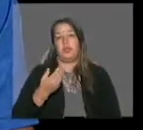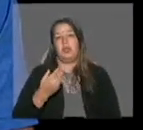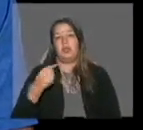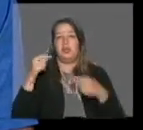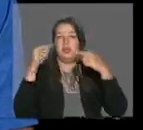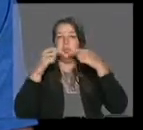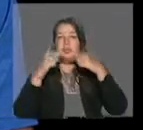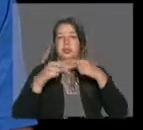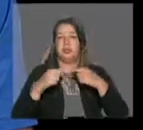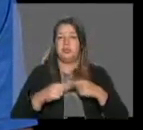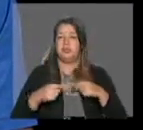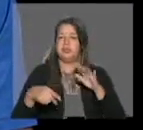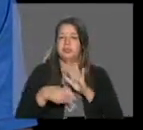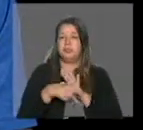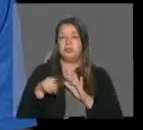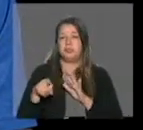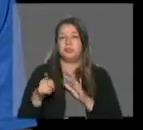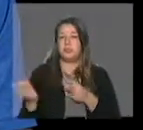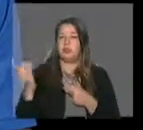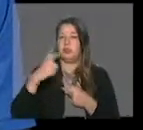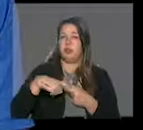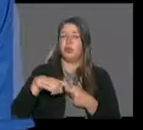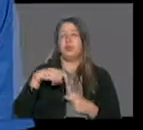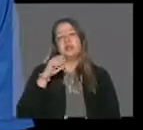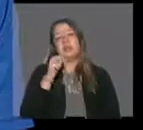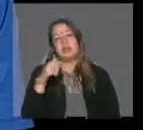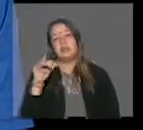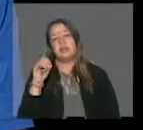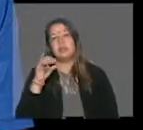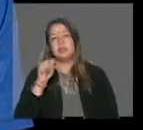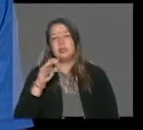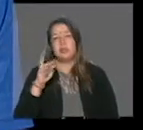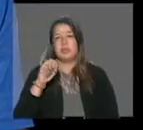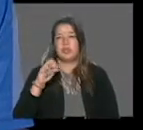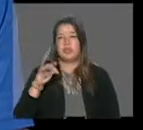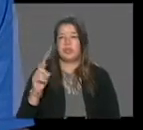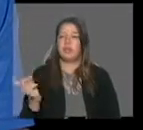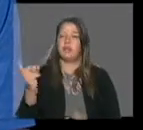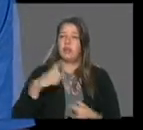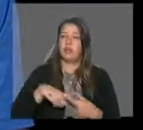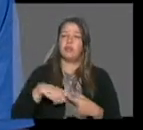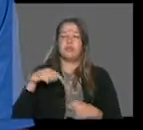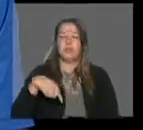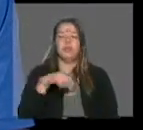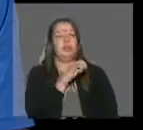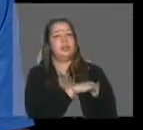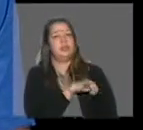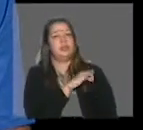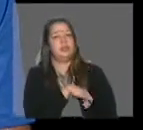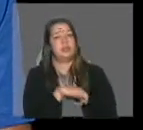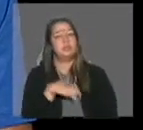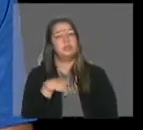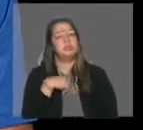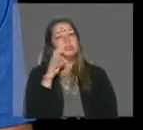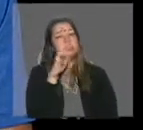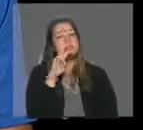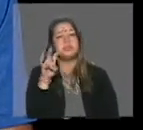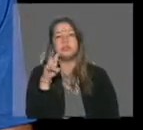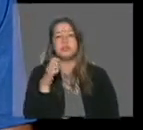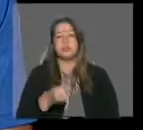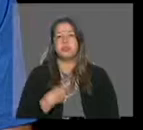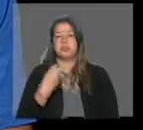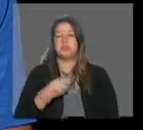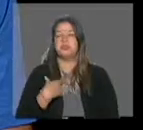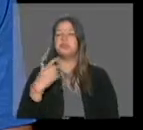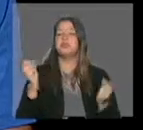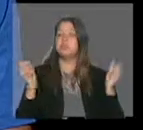poema, que era justamente o poema descrevendo esse retorno do São Sebastião ao Rio de Janeiro. E eu